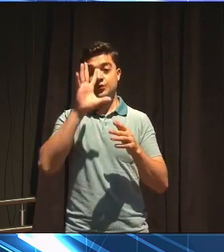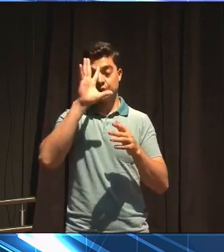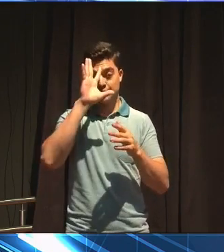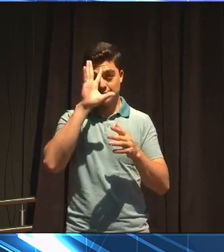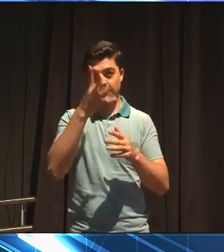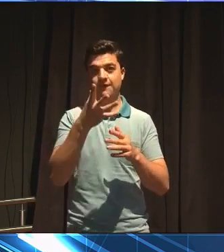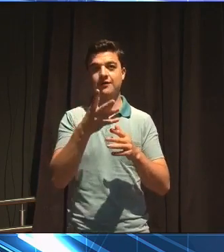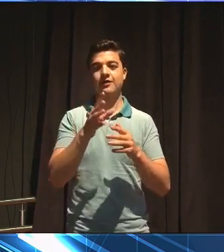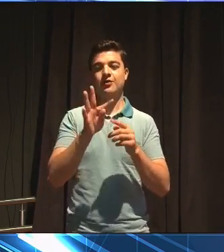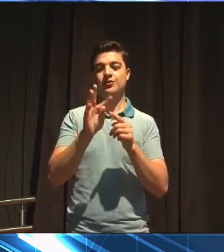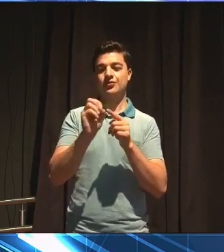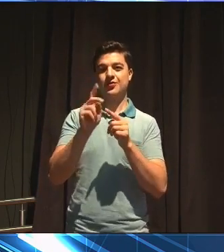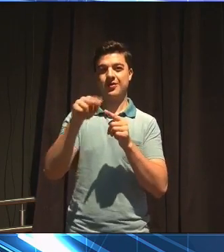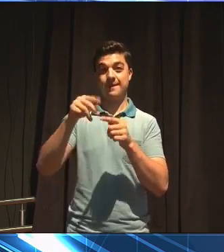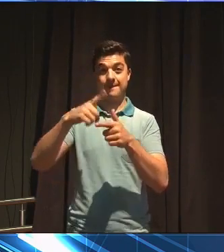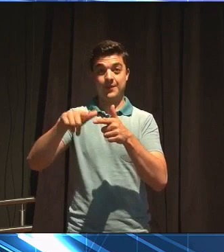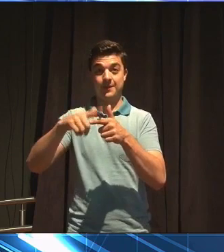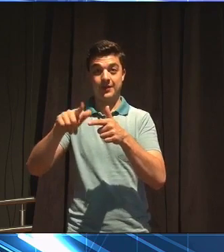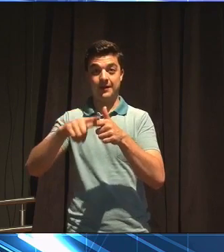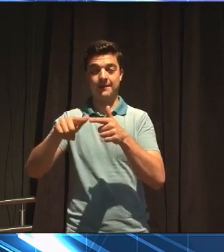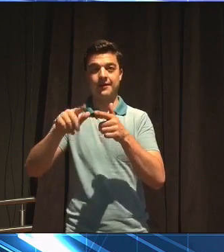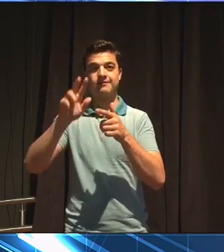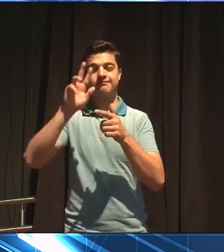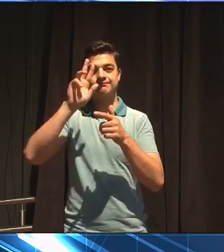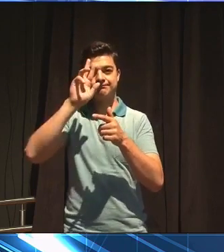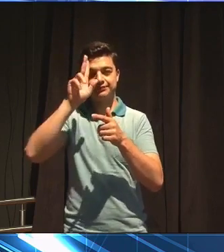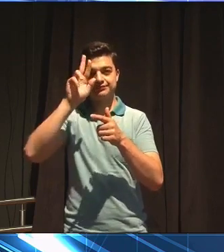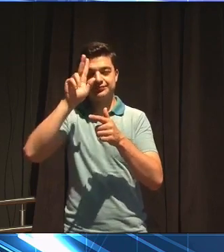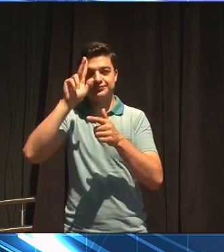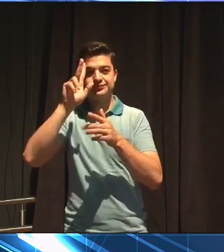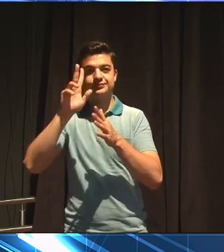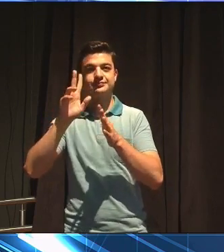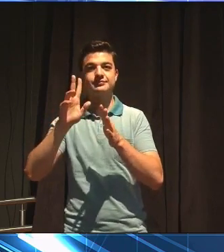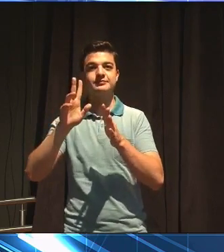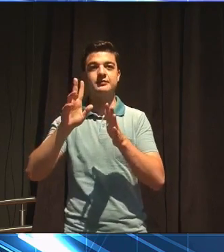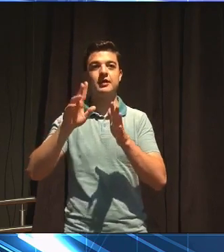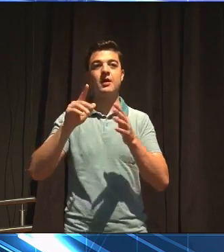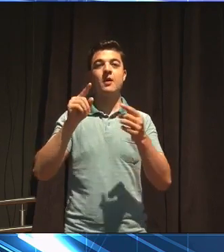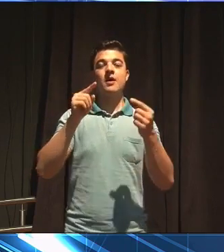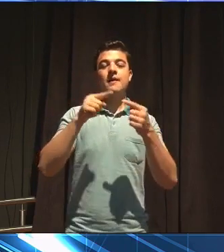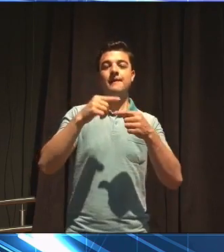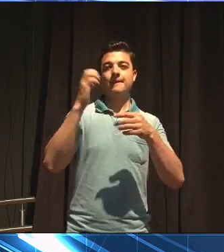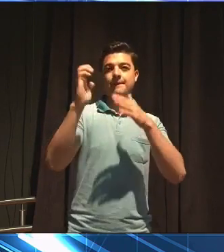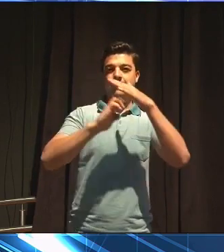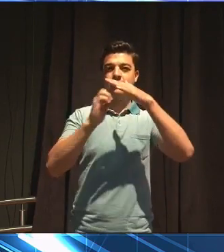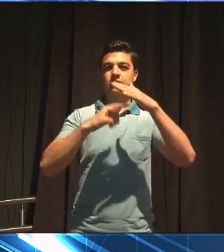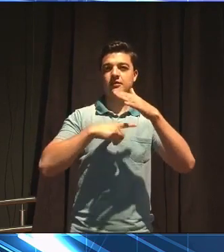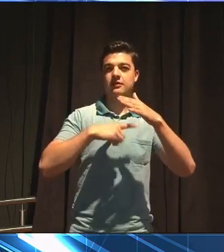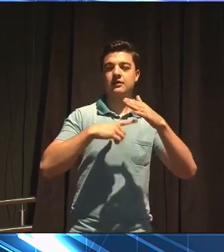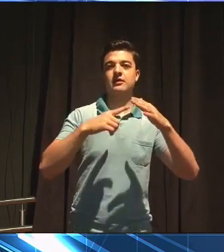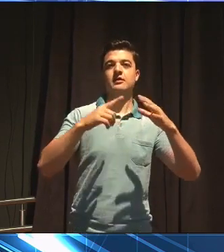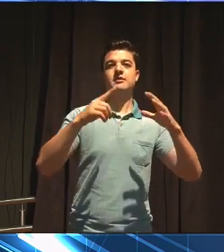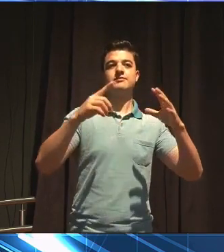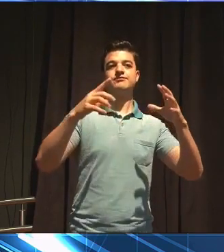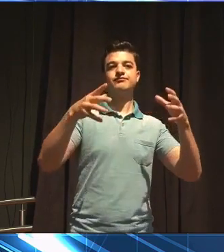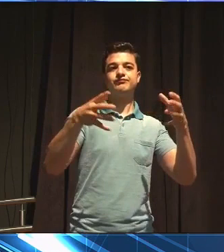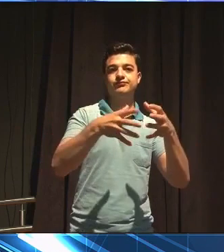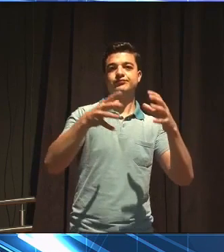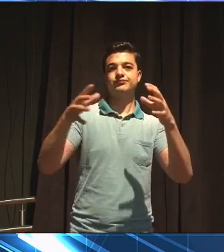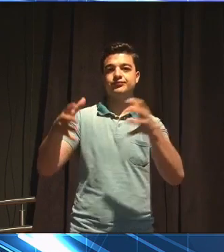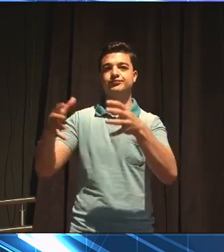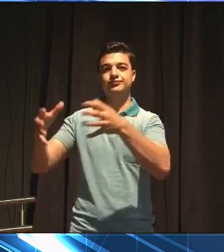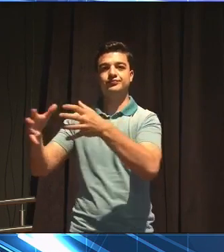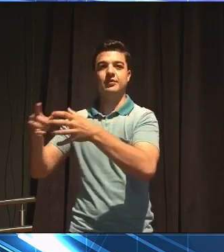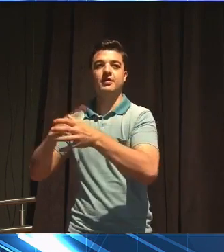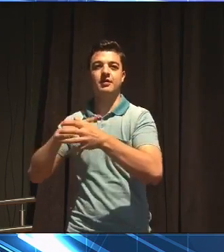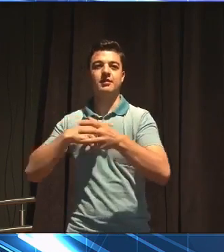problema do token para as várias frentes da nossa empresa. Então, se eu tenho ali vários clientes B2B